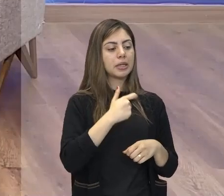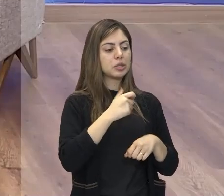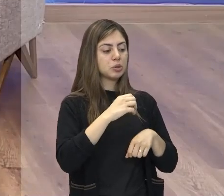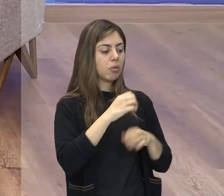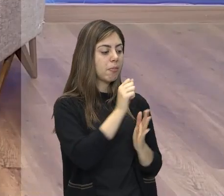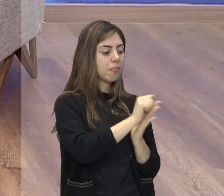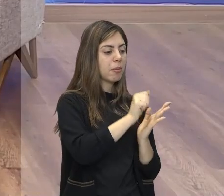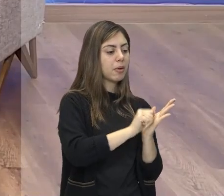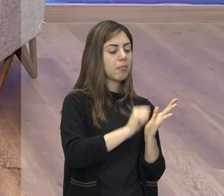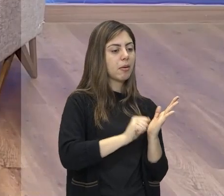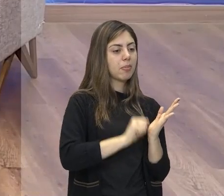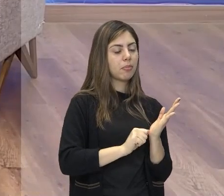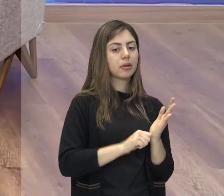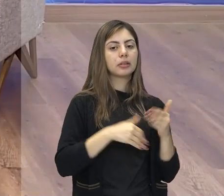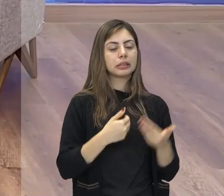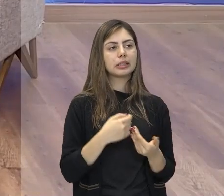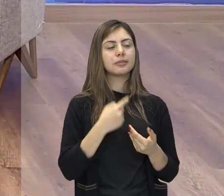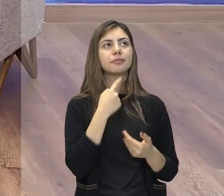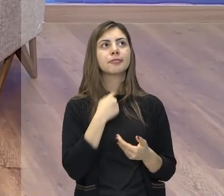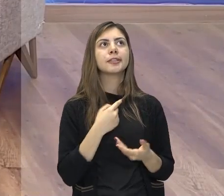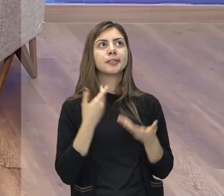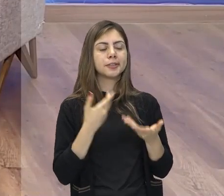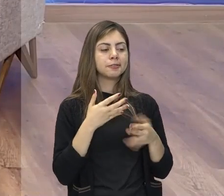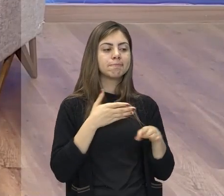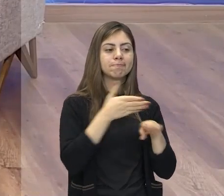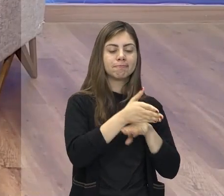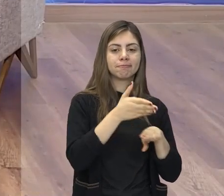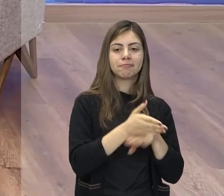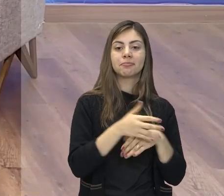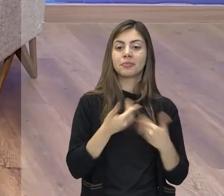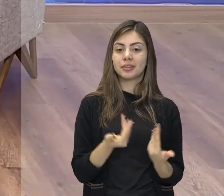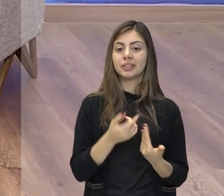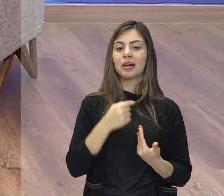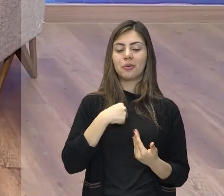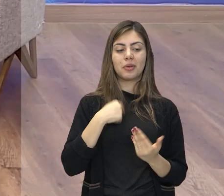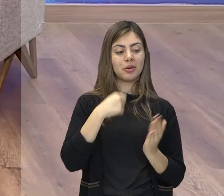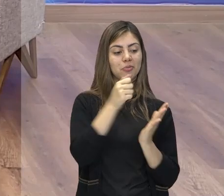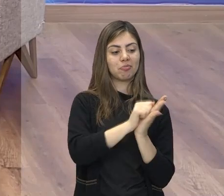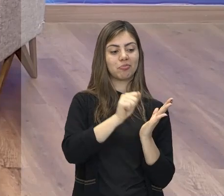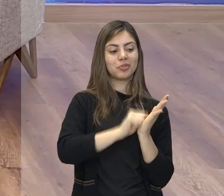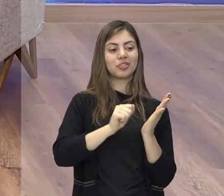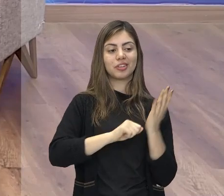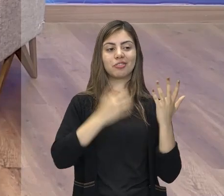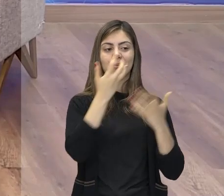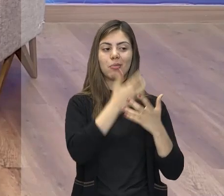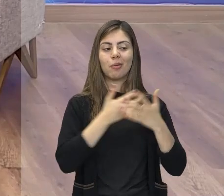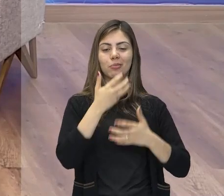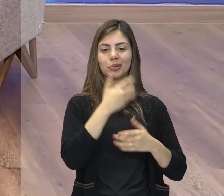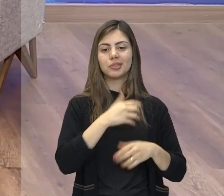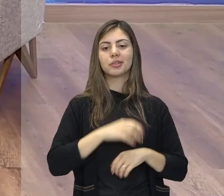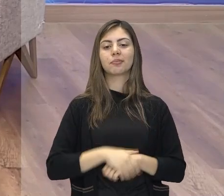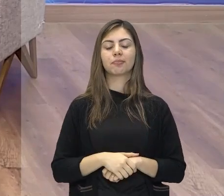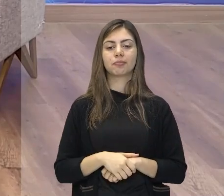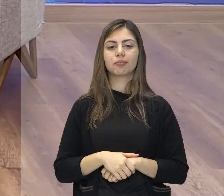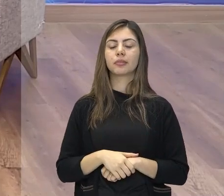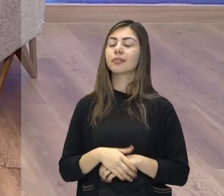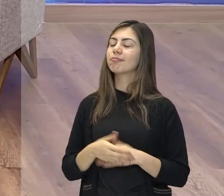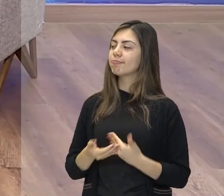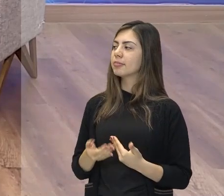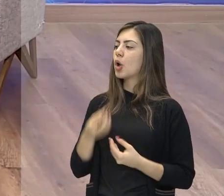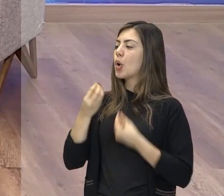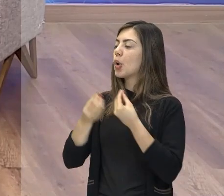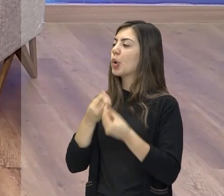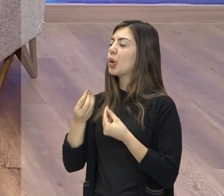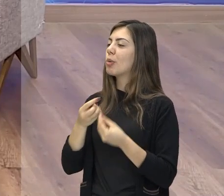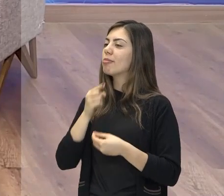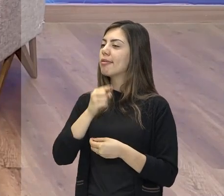para participar, para fazer a minha inscrição. Compus uma música específica para o evento, inclusive. E como foi a experiência de